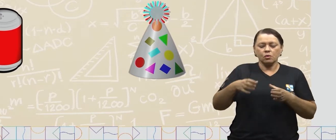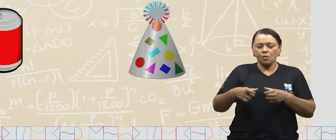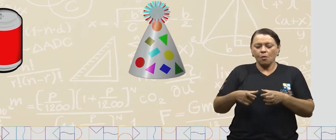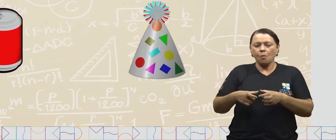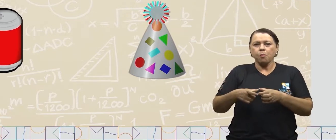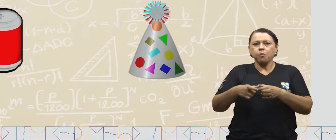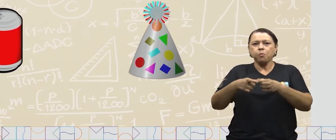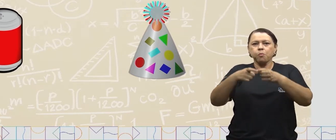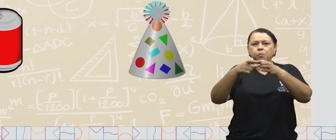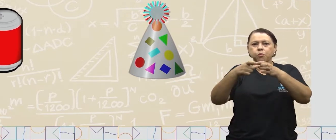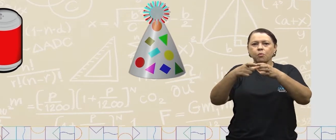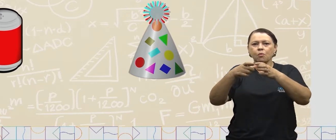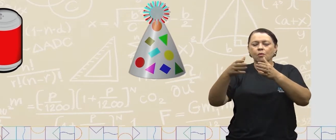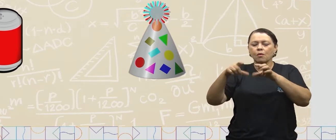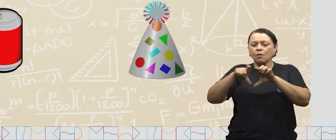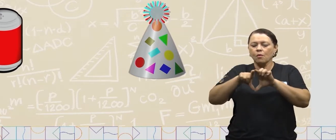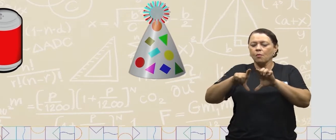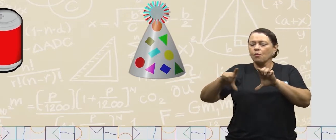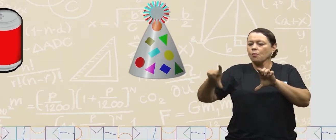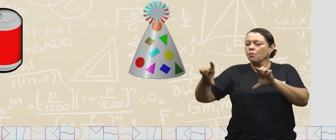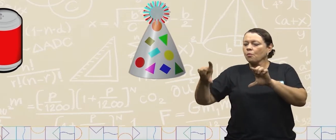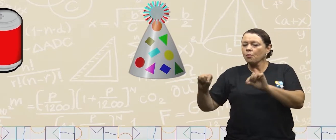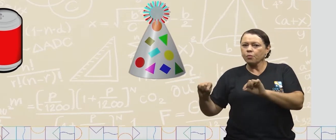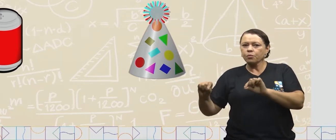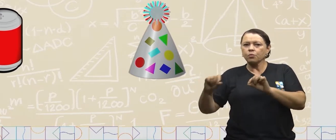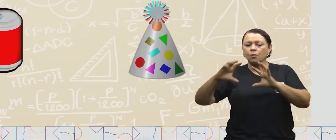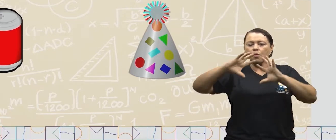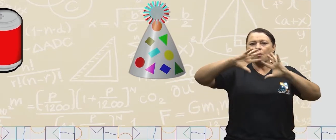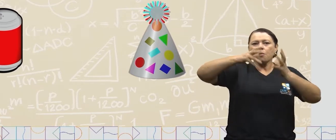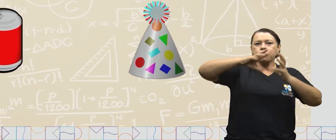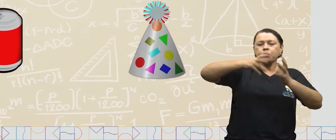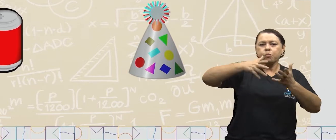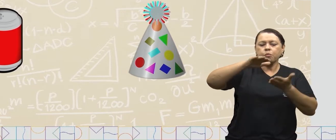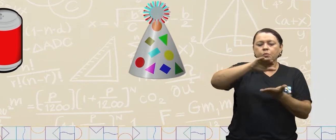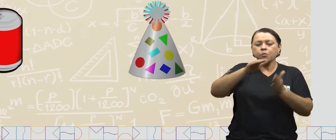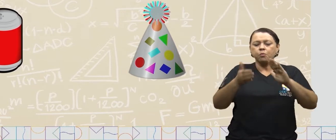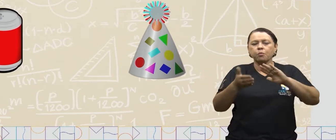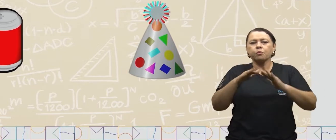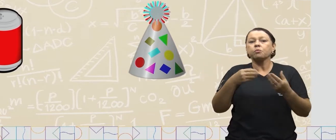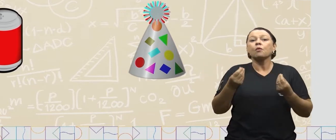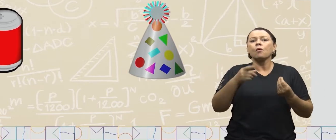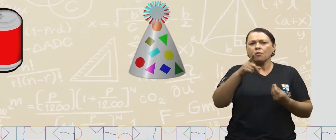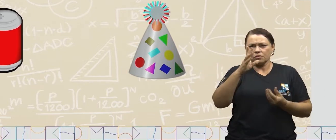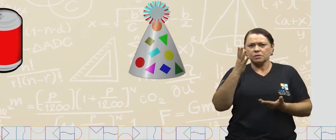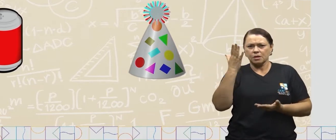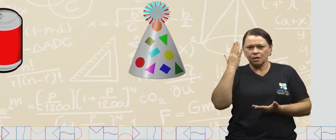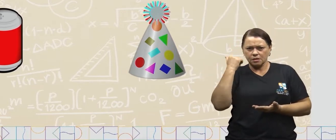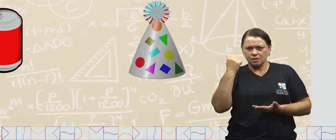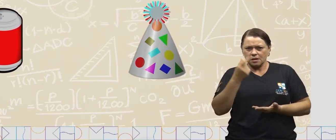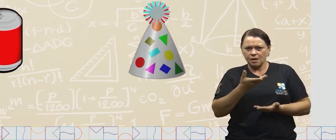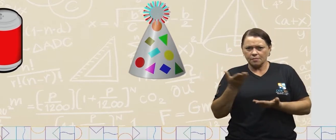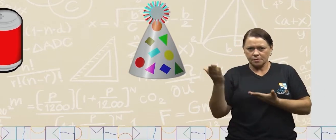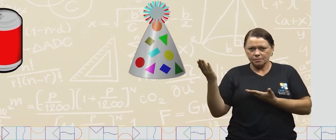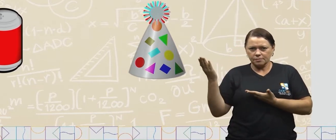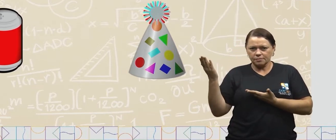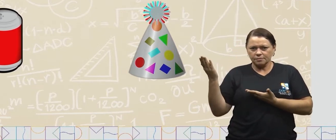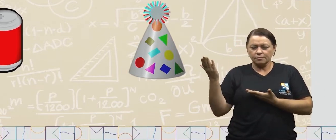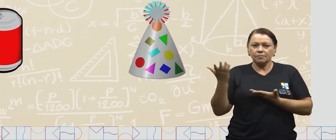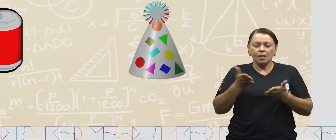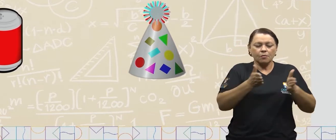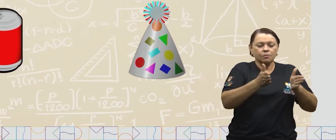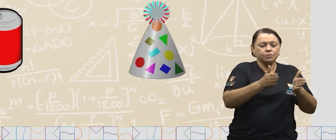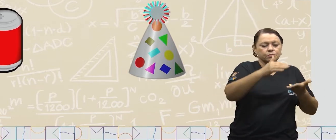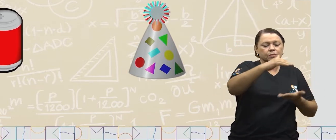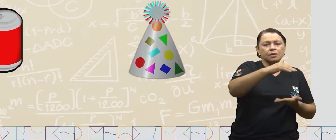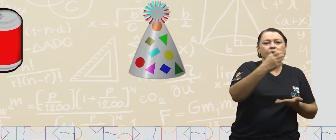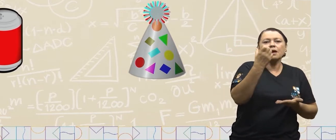o paralelepípedo, o cubo e a esfera? Você consegue identificá-las? Ao olhar para esta caixa de